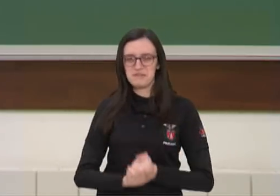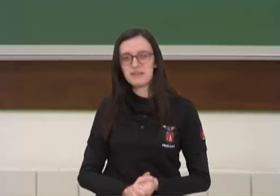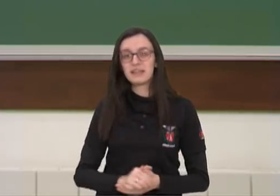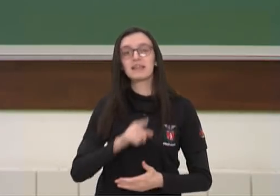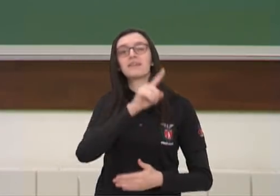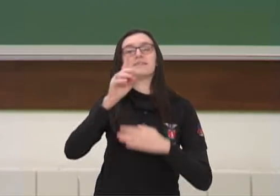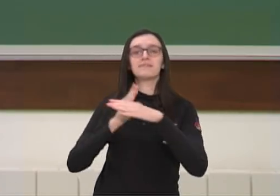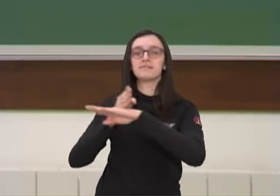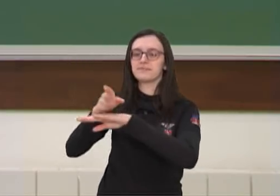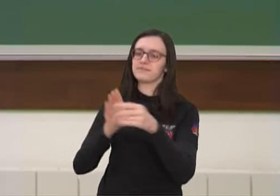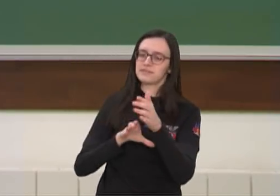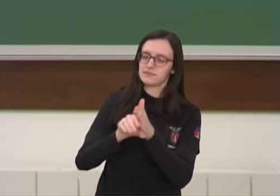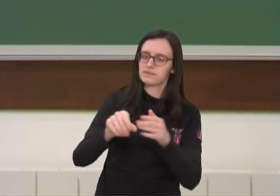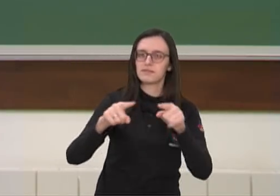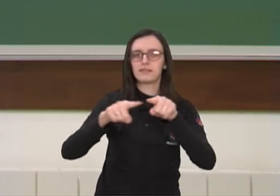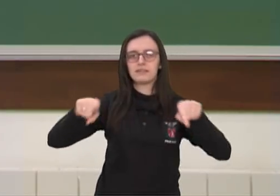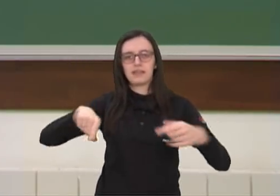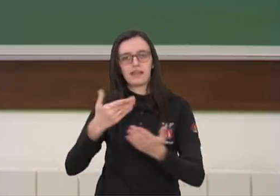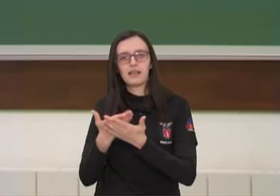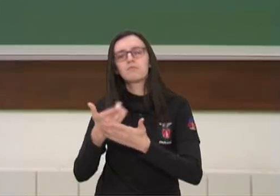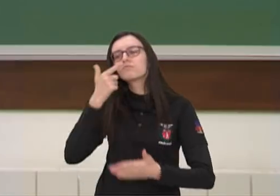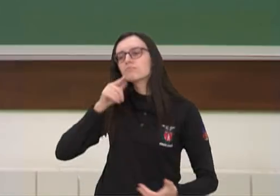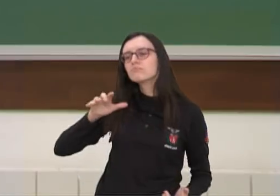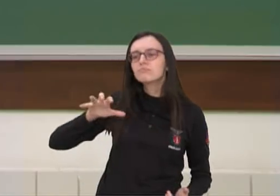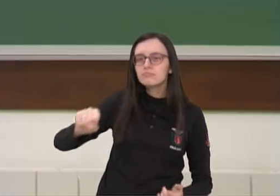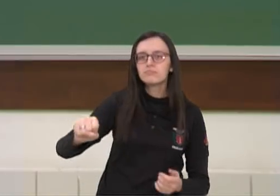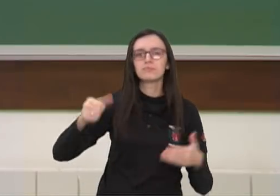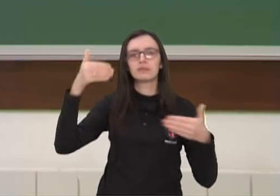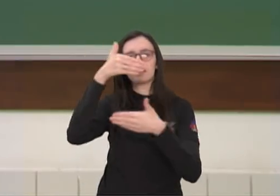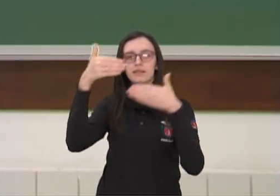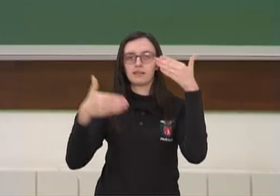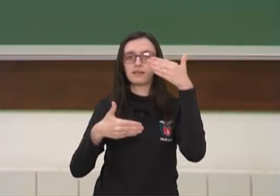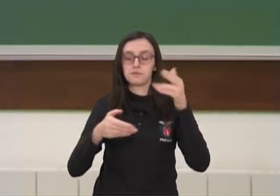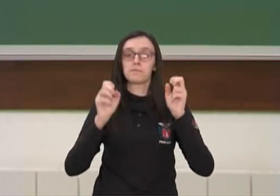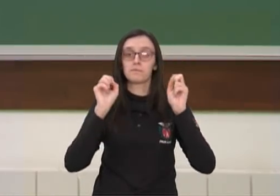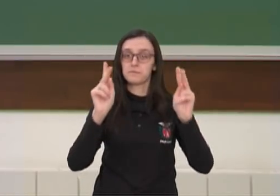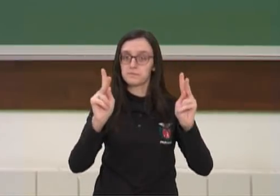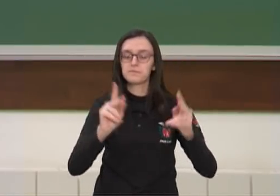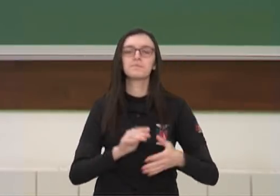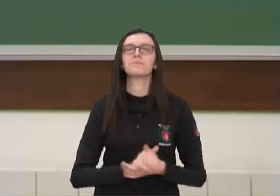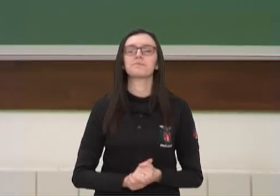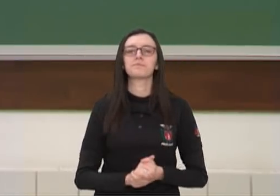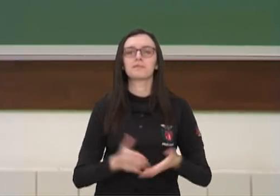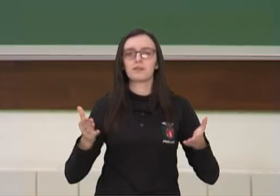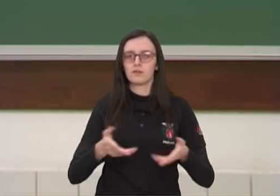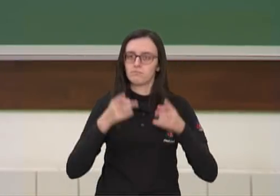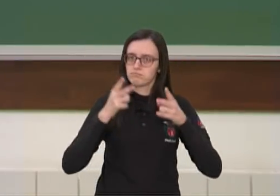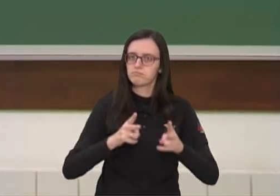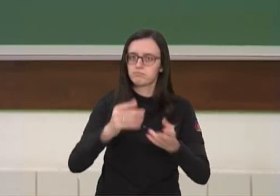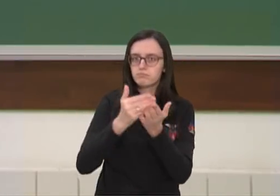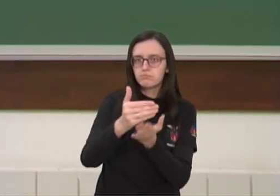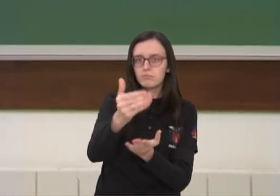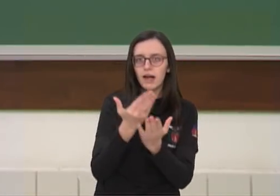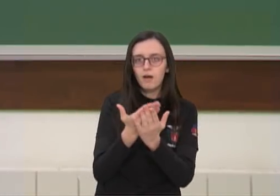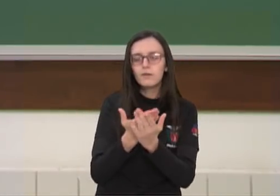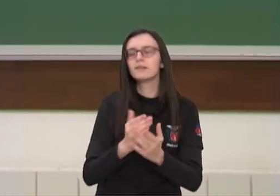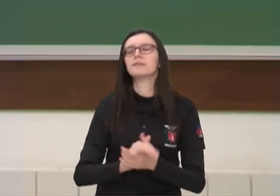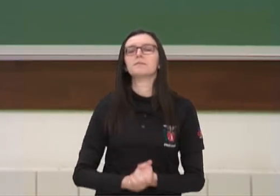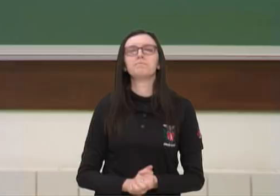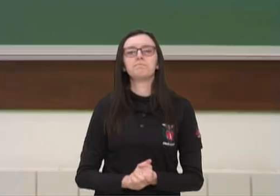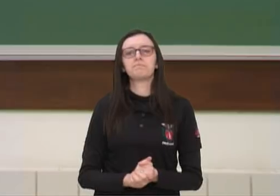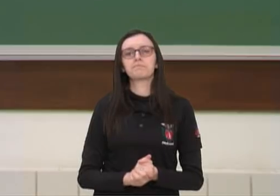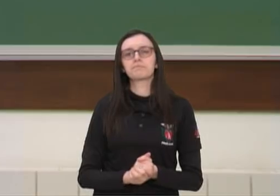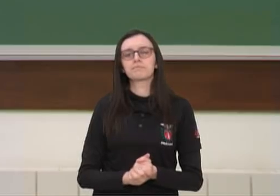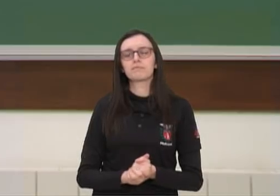vão lá no Classroom que vocês conseguem pegar esses slides, ok? Vamos dar início à nossa aula? Muito bem.